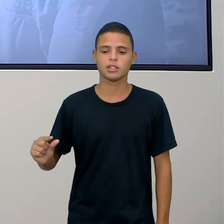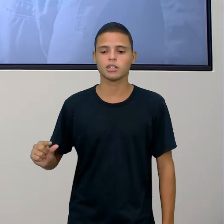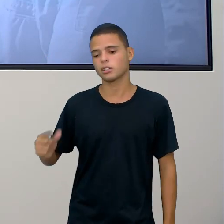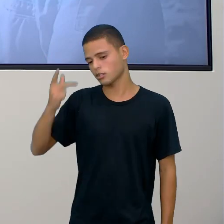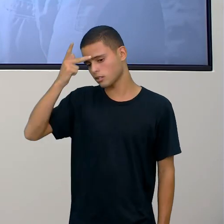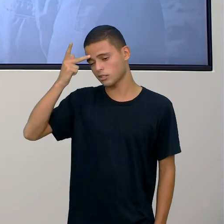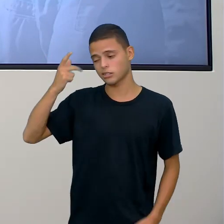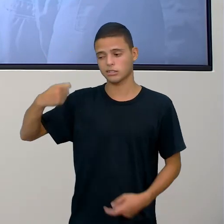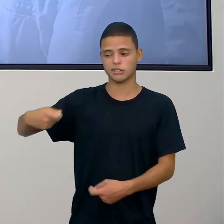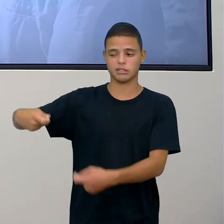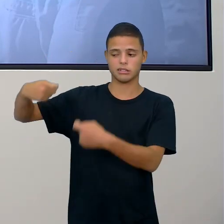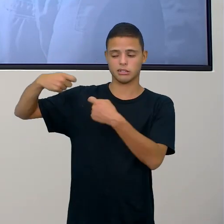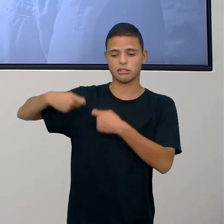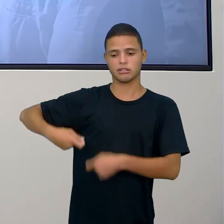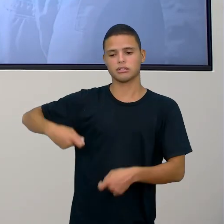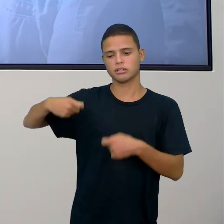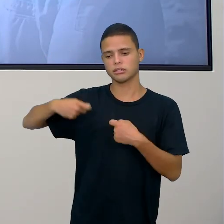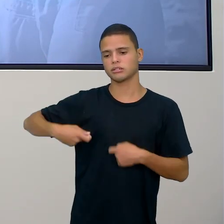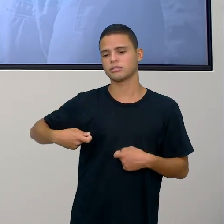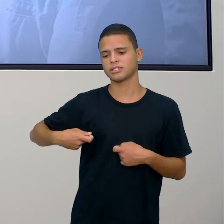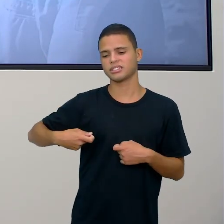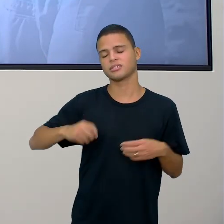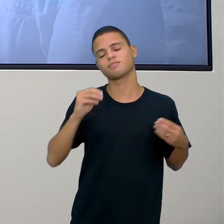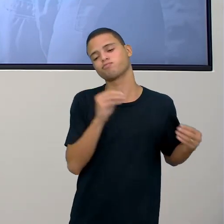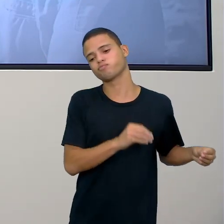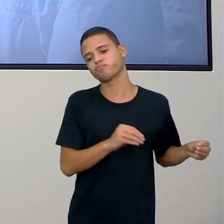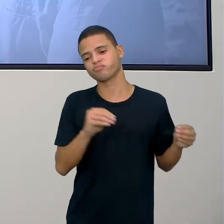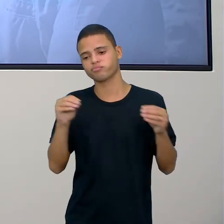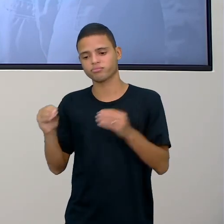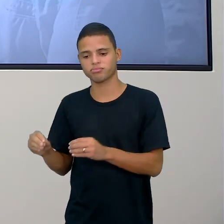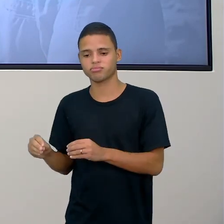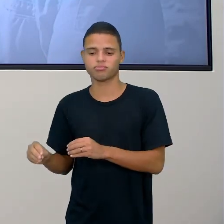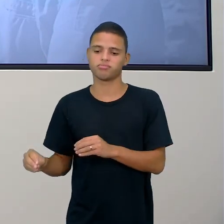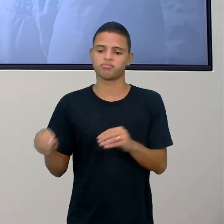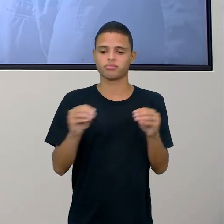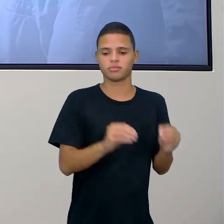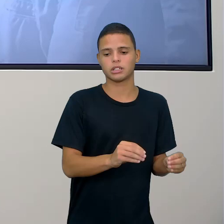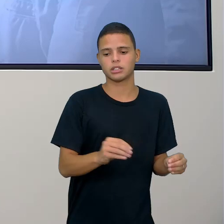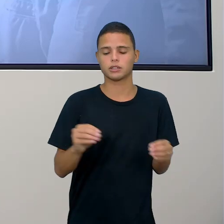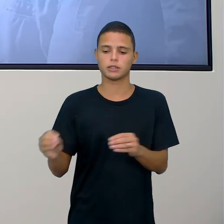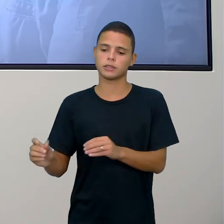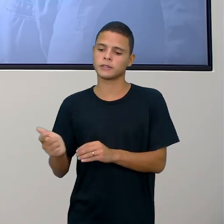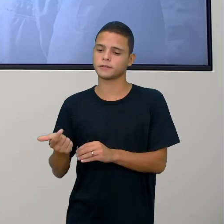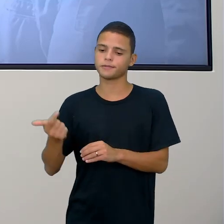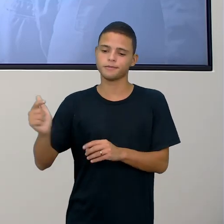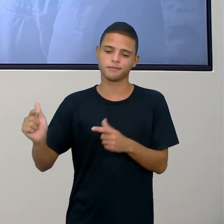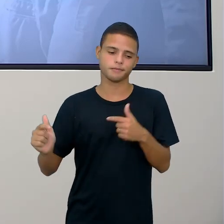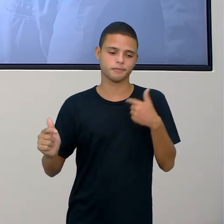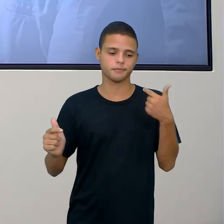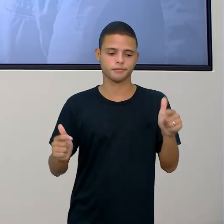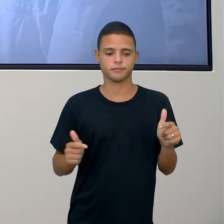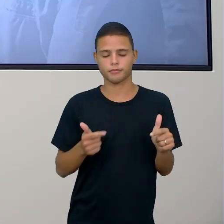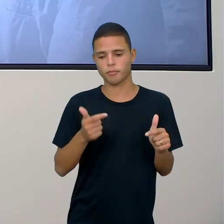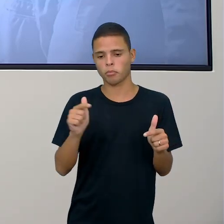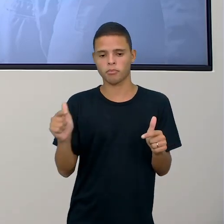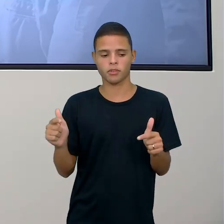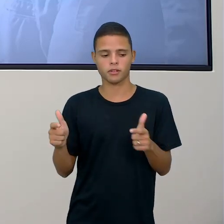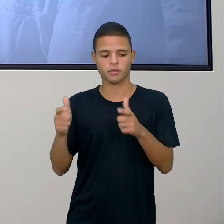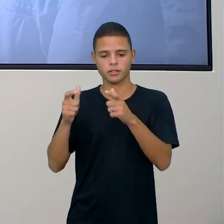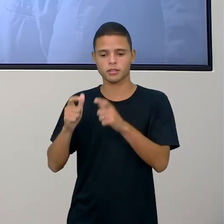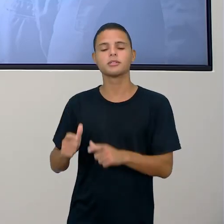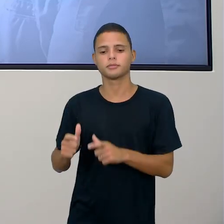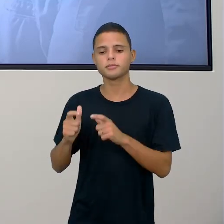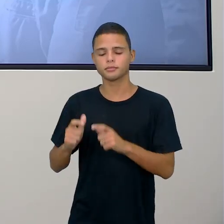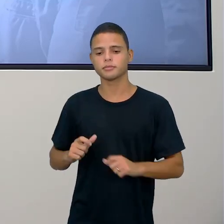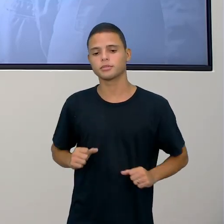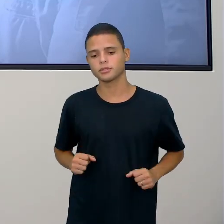a sair da casa em que vive e migrar para outro lugar, para outra região mesmo. Pode ser até na mesma cidade